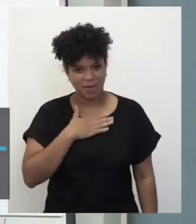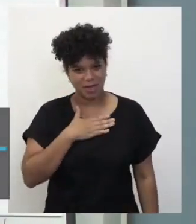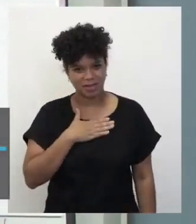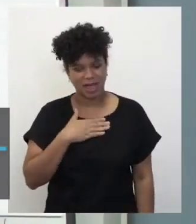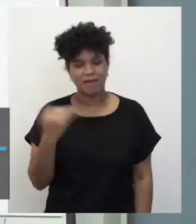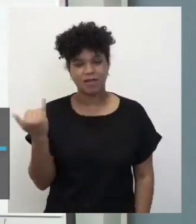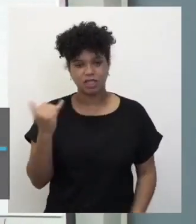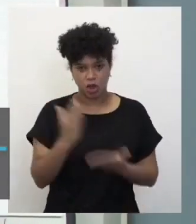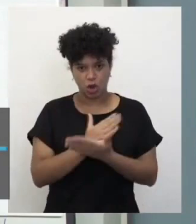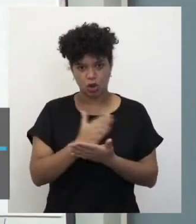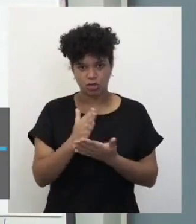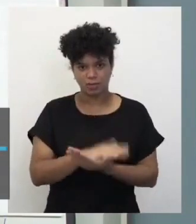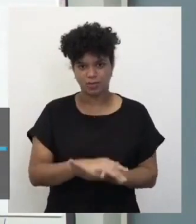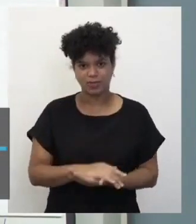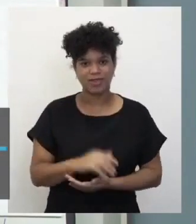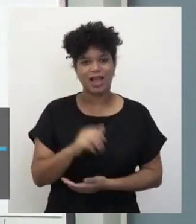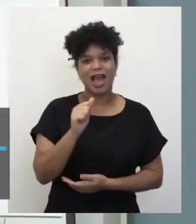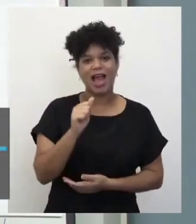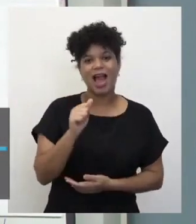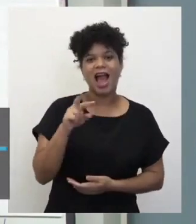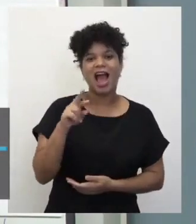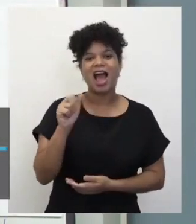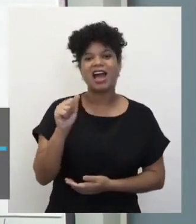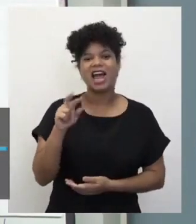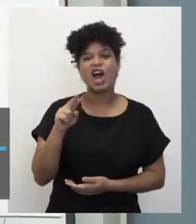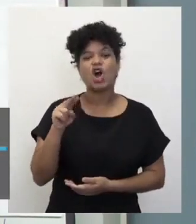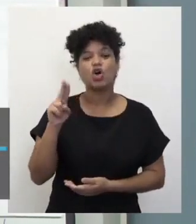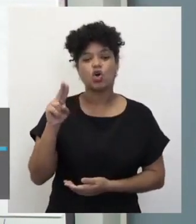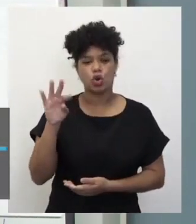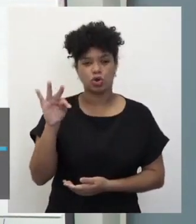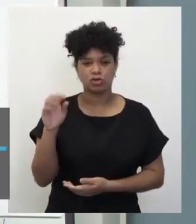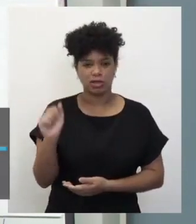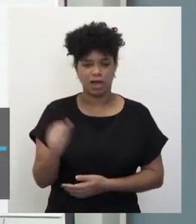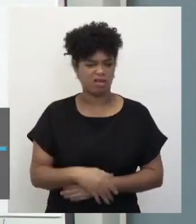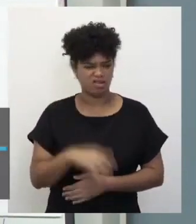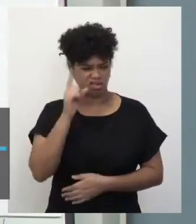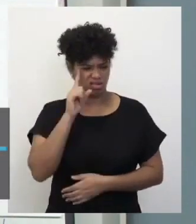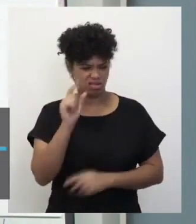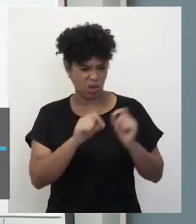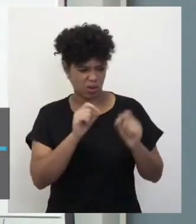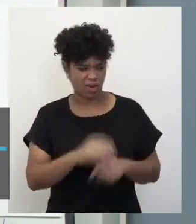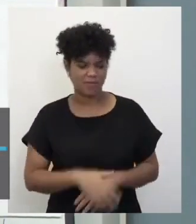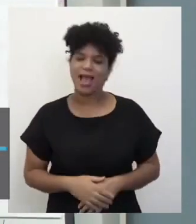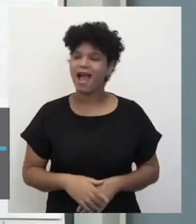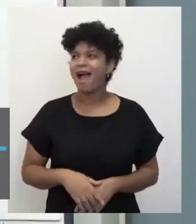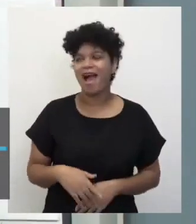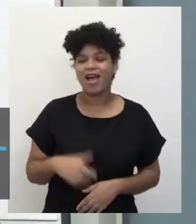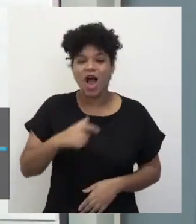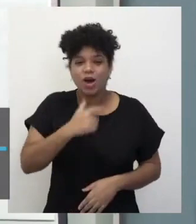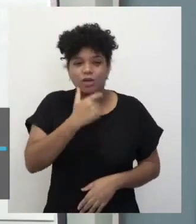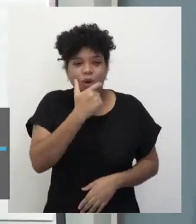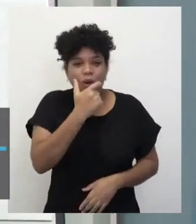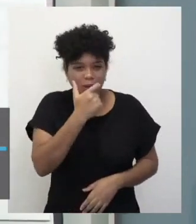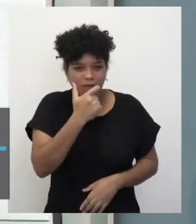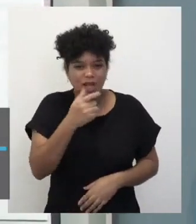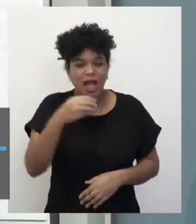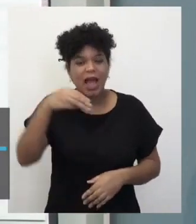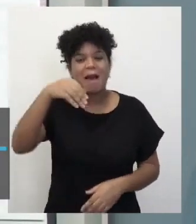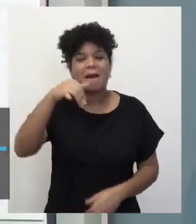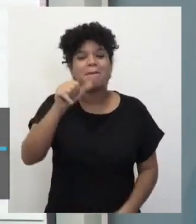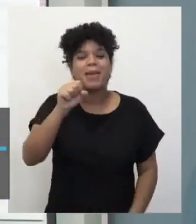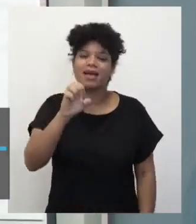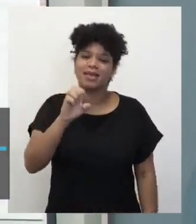professora, o que raio é araruta? A gente nunca ouviu falar do que é araruta. Gente, broinha de araruta eram biscoitinhos de maisena, que eram